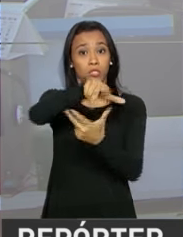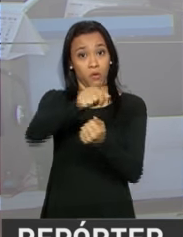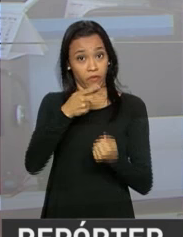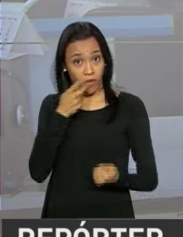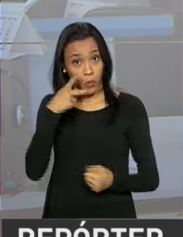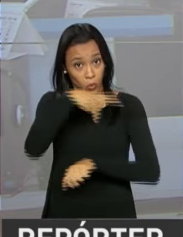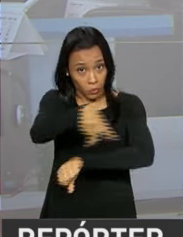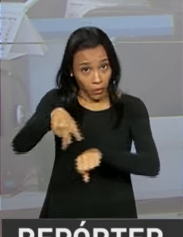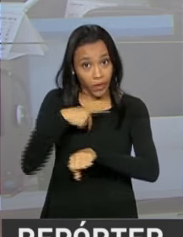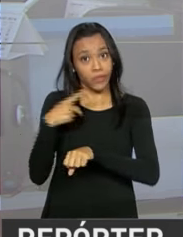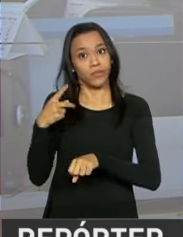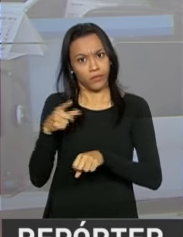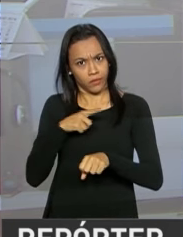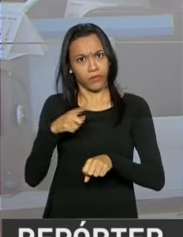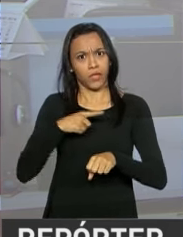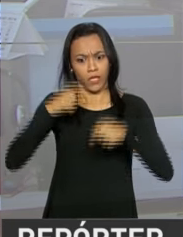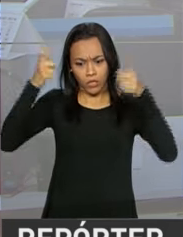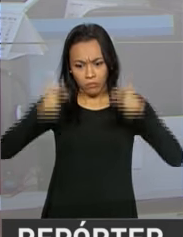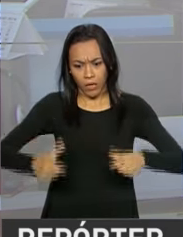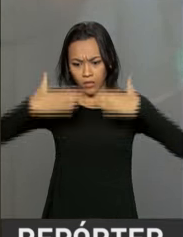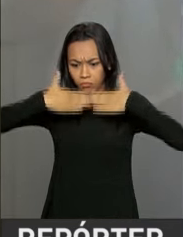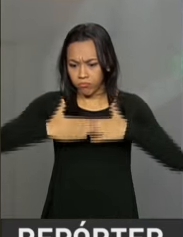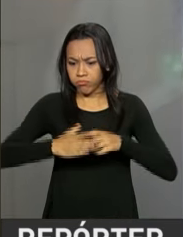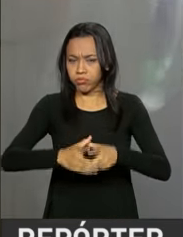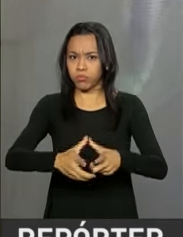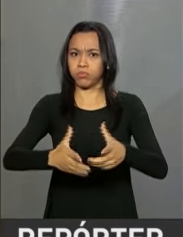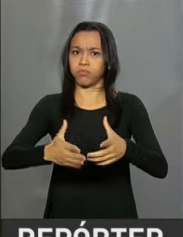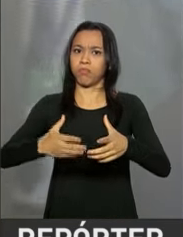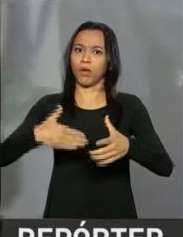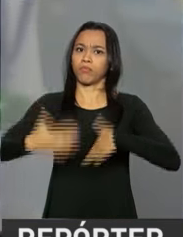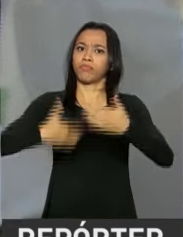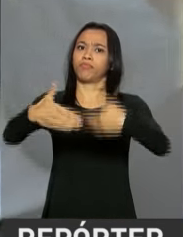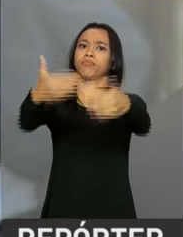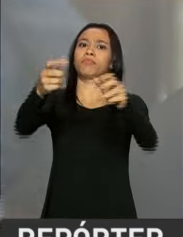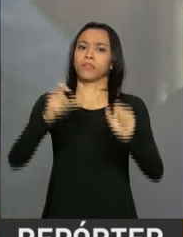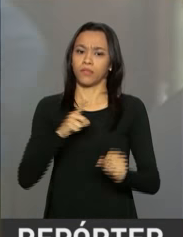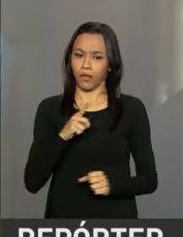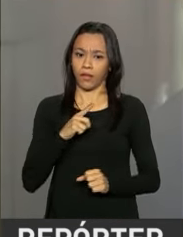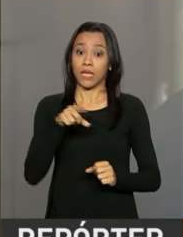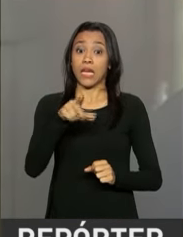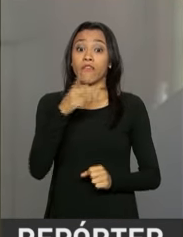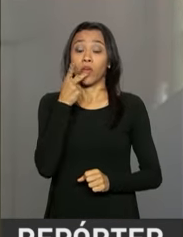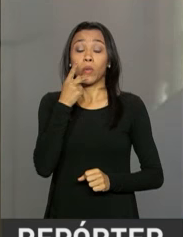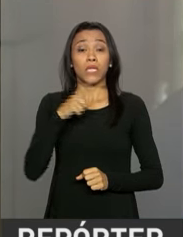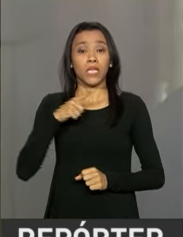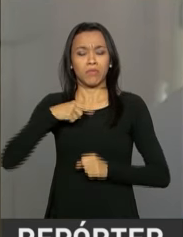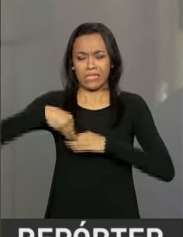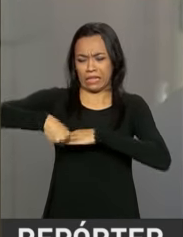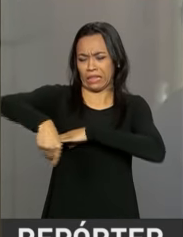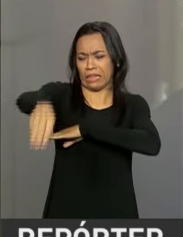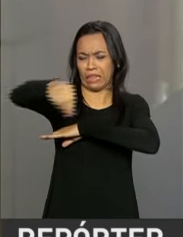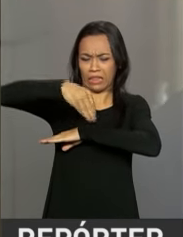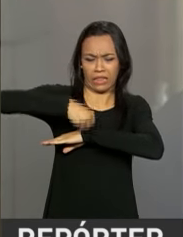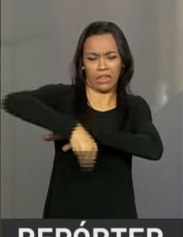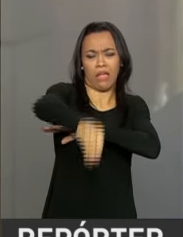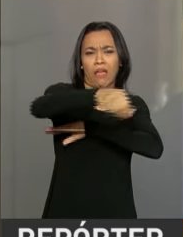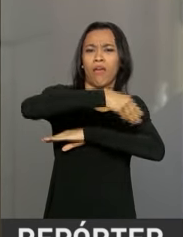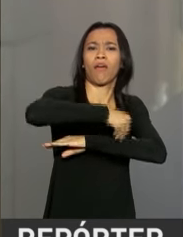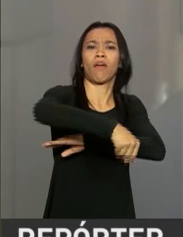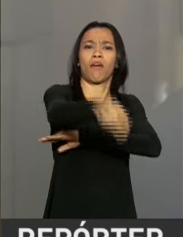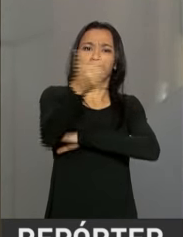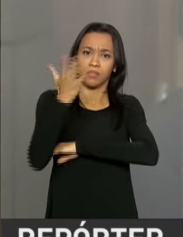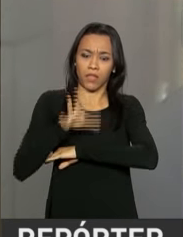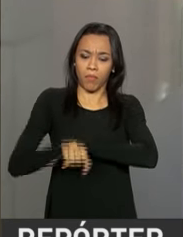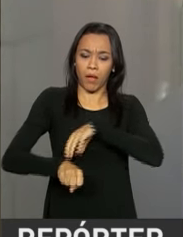o país ainda tem muito espaço para crescer. Nós temos um estoque gigante de terras a serem ocupadas, que estão hoje